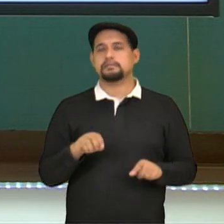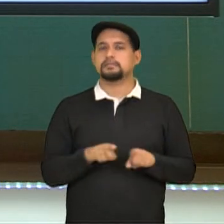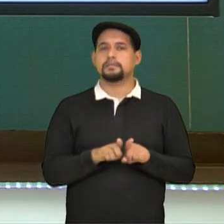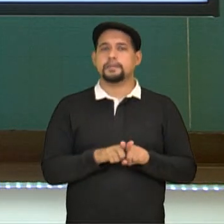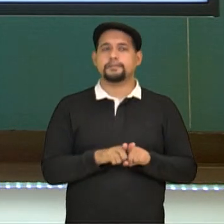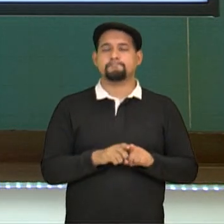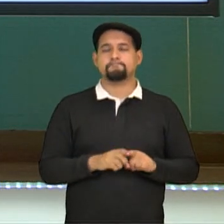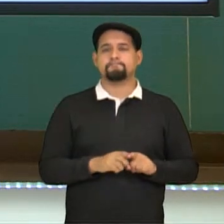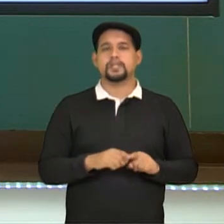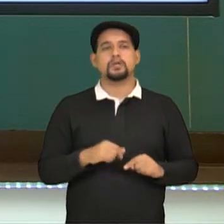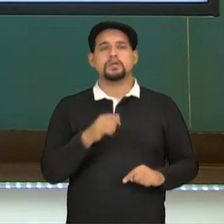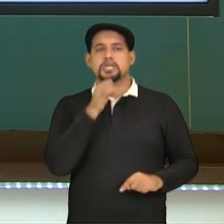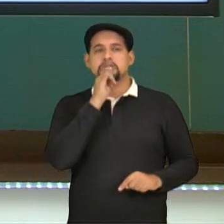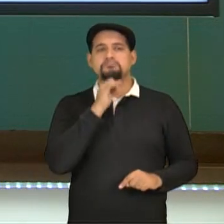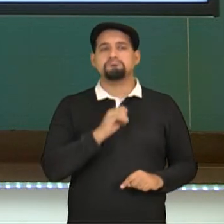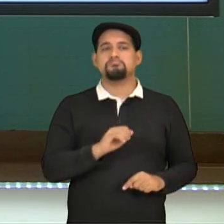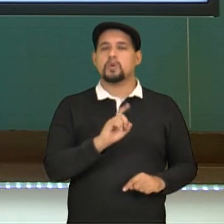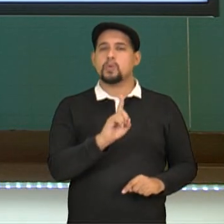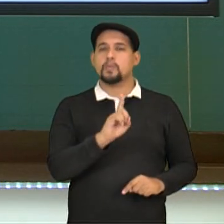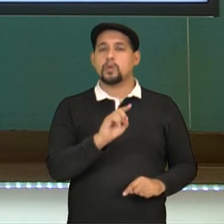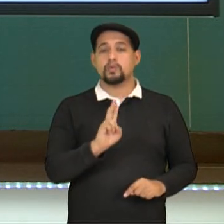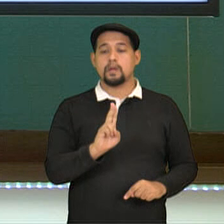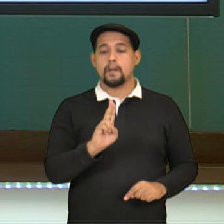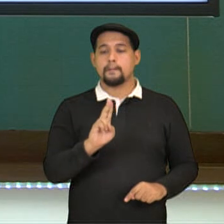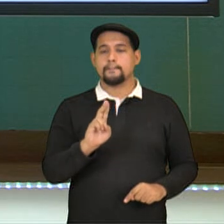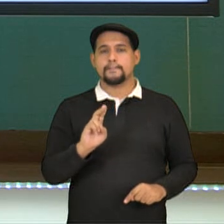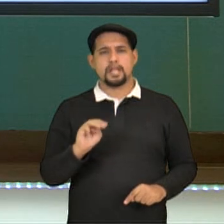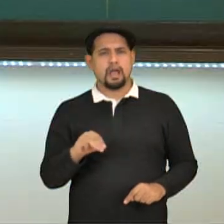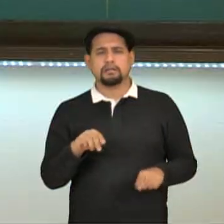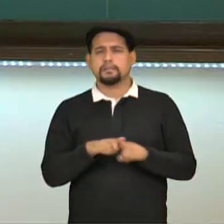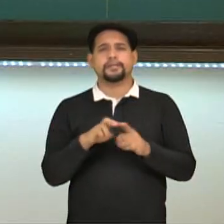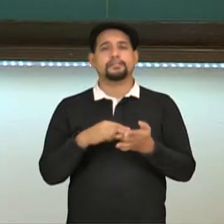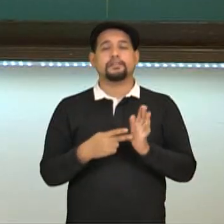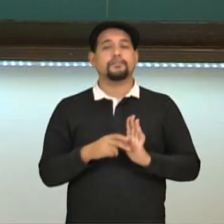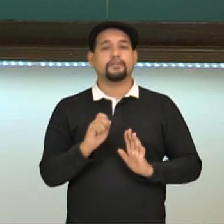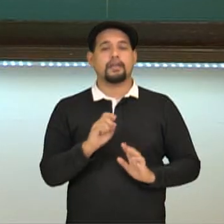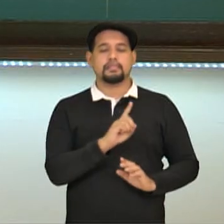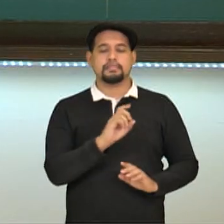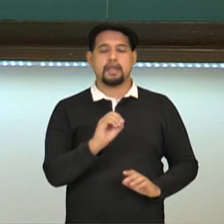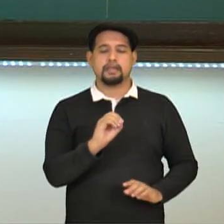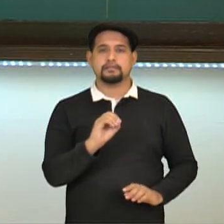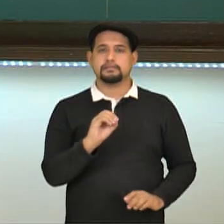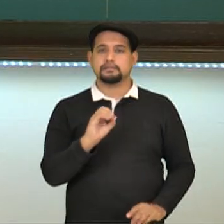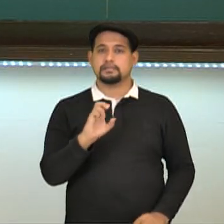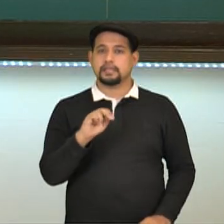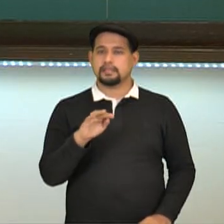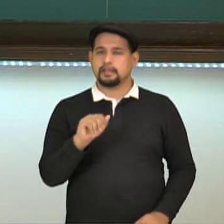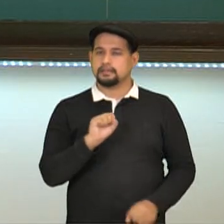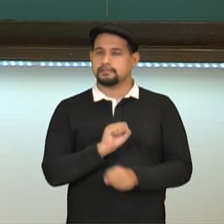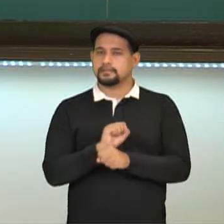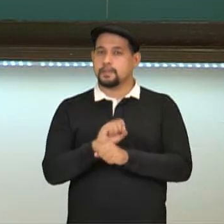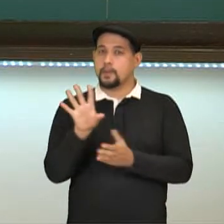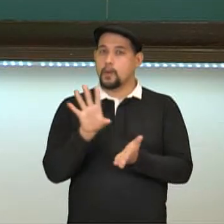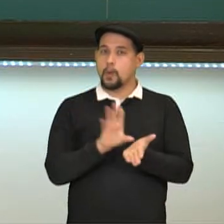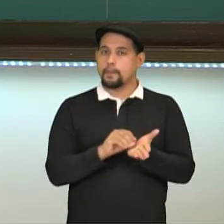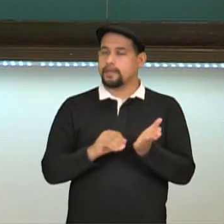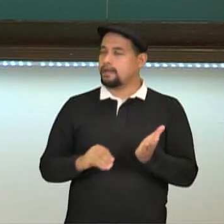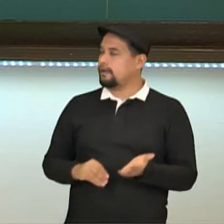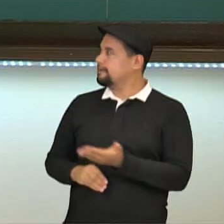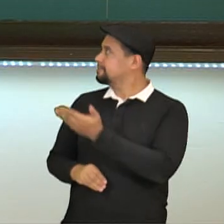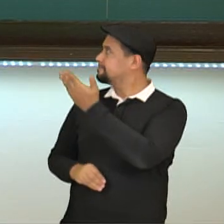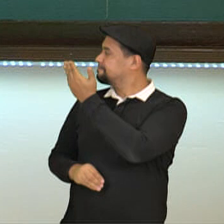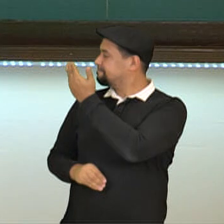uma unidade de milhar. Ou então, uma unidade de milhar é formada por 10 centenas. Tempo para vocês copiarem